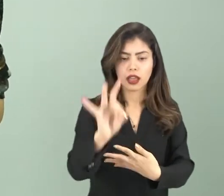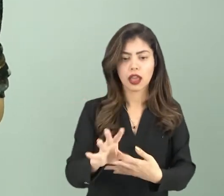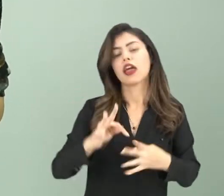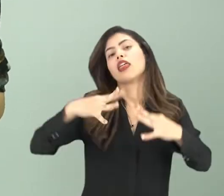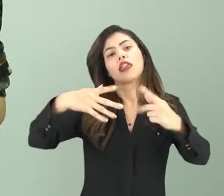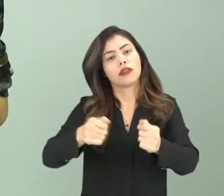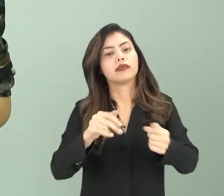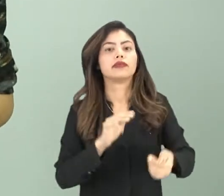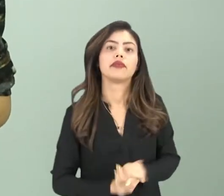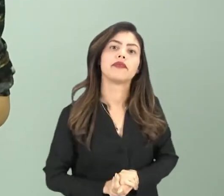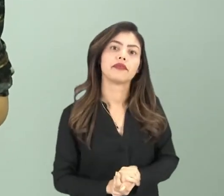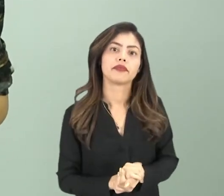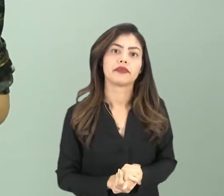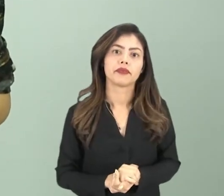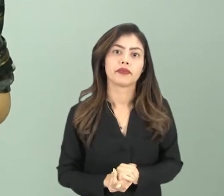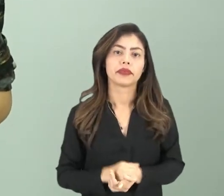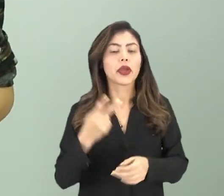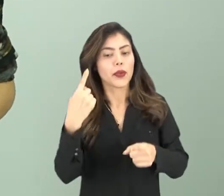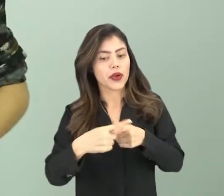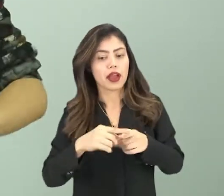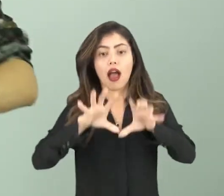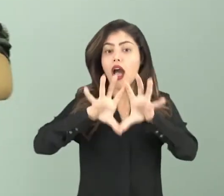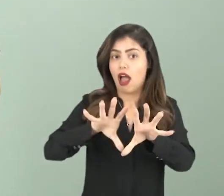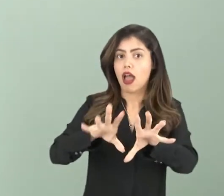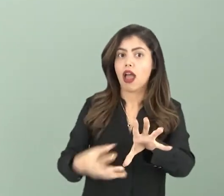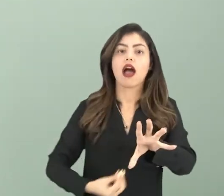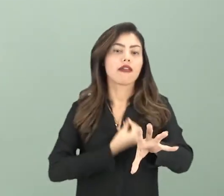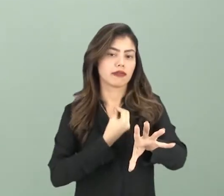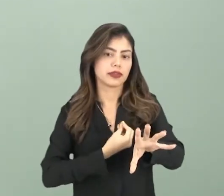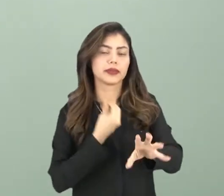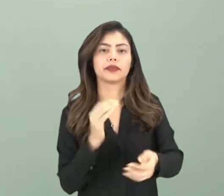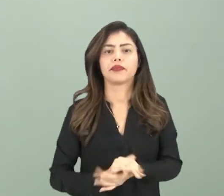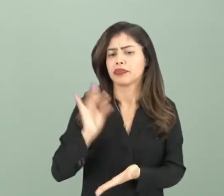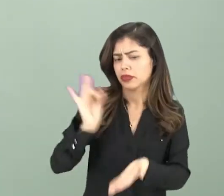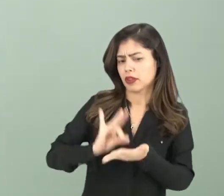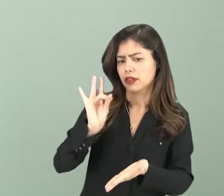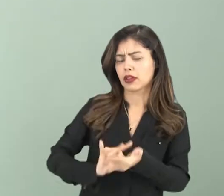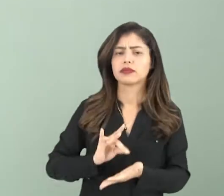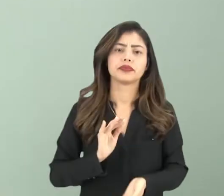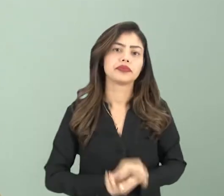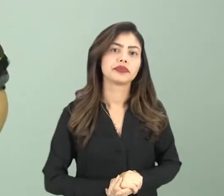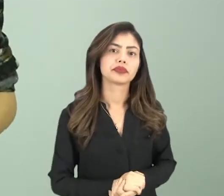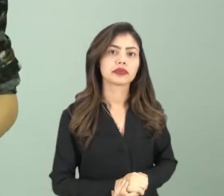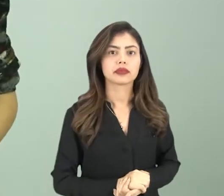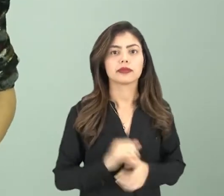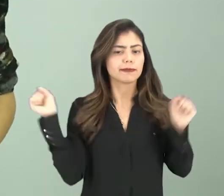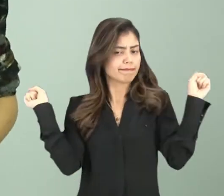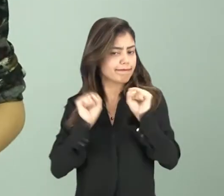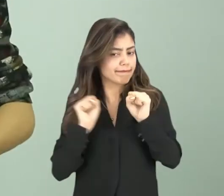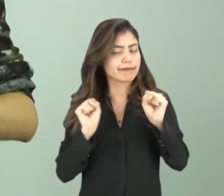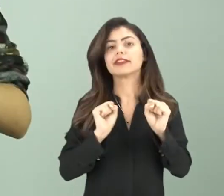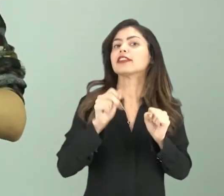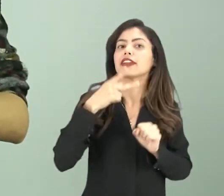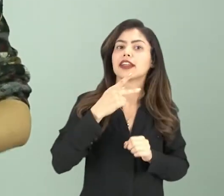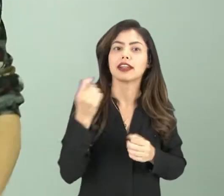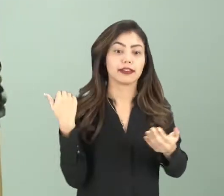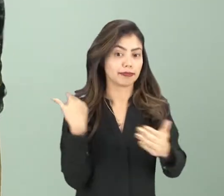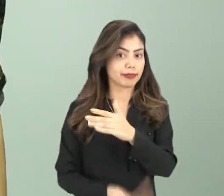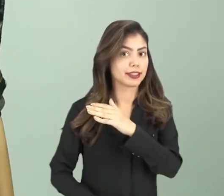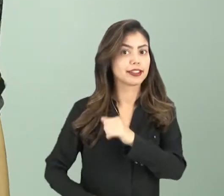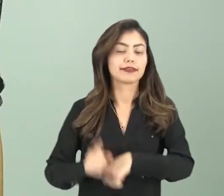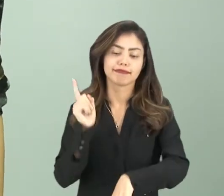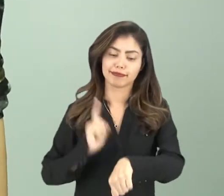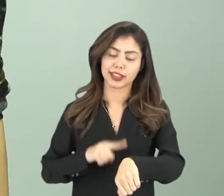as coisas, porque assim é a vida, não é verdade? Bom, gente, vamos passar para o próximo slide, porque eu adoro falar, senão vou me perder no tempo. Mas eu quero